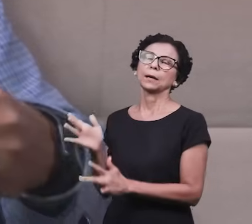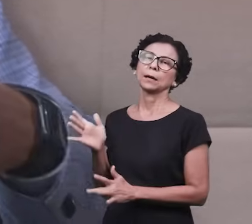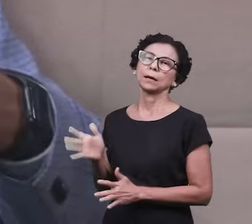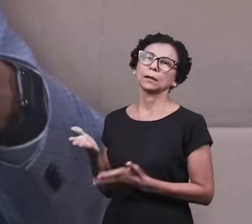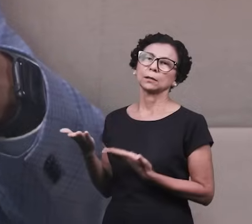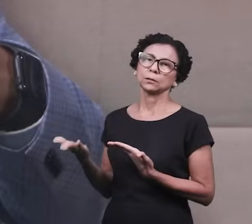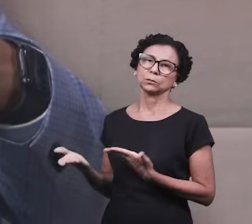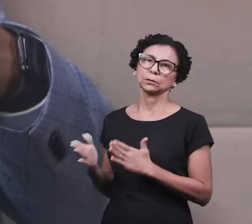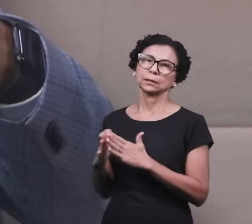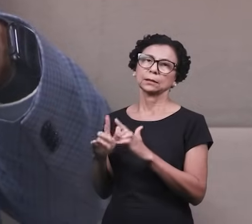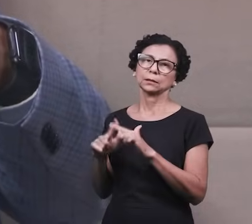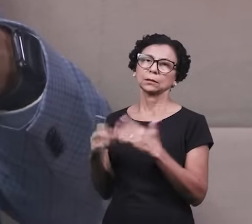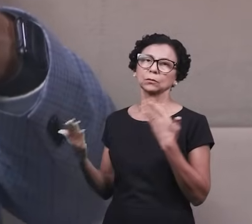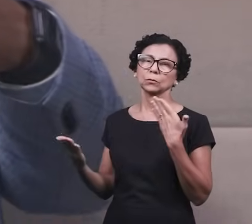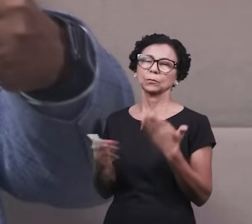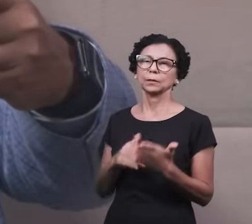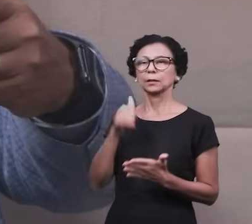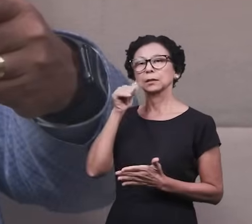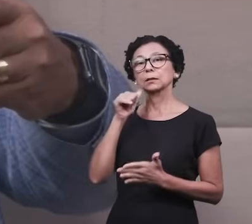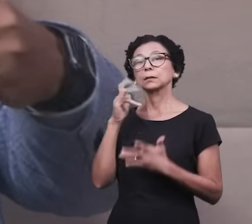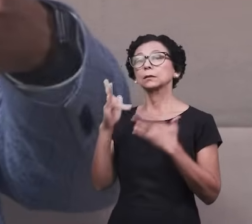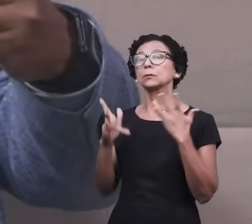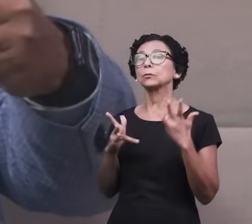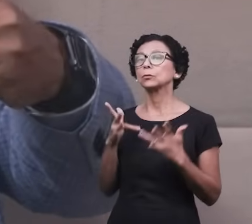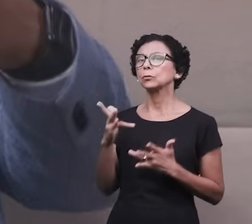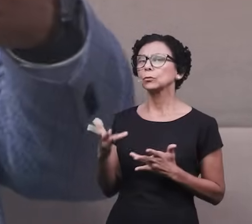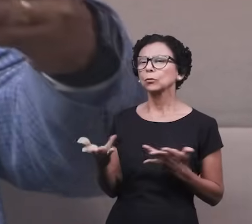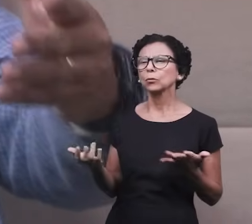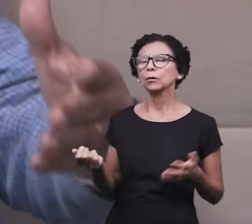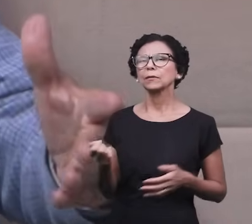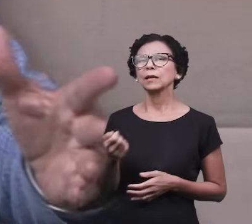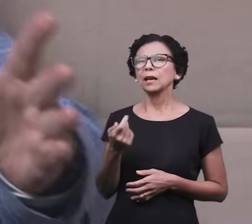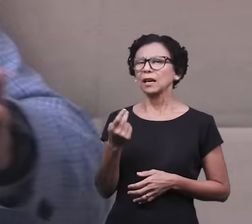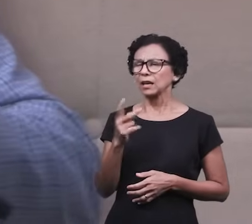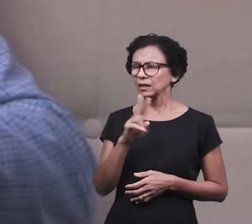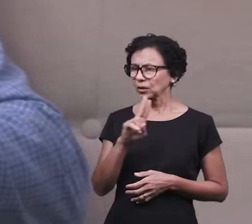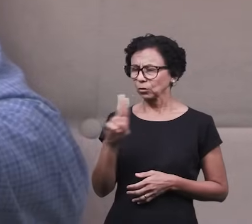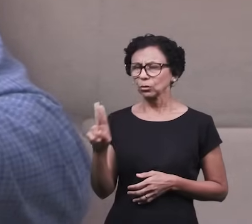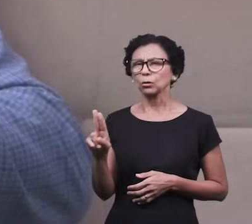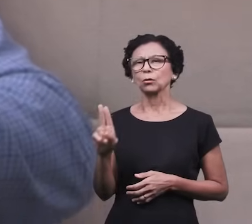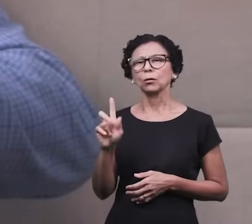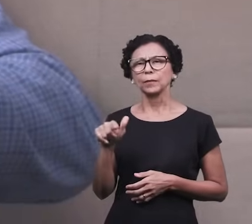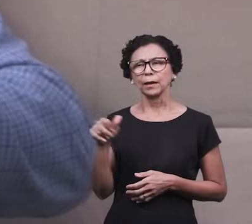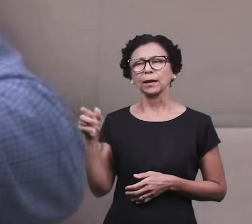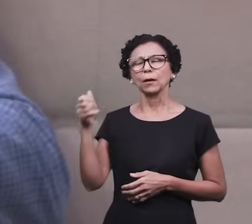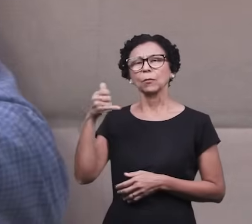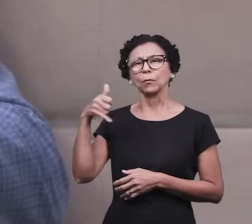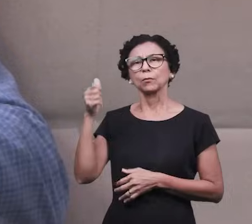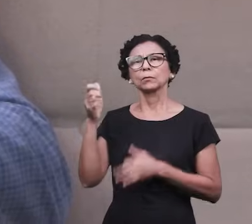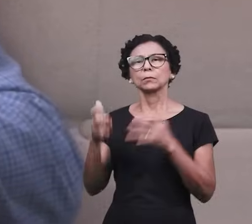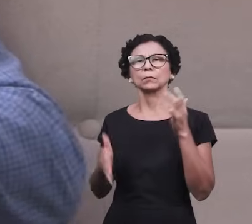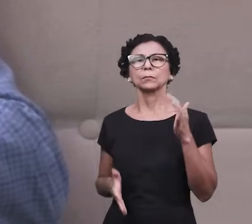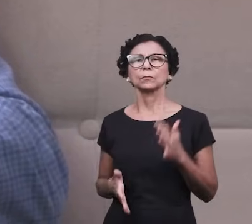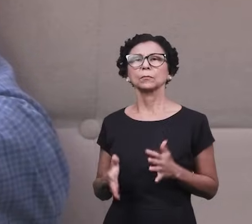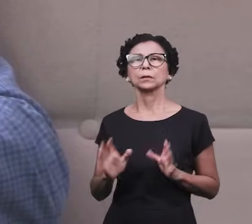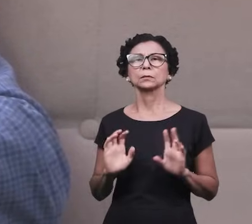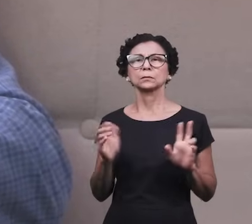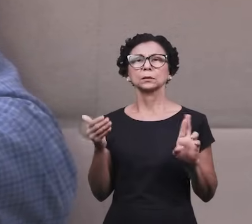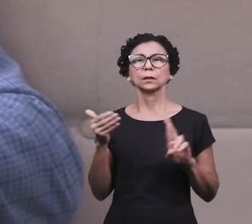né? E o teu nome é unguento derramado, né? Para quem está apontando